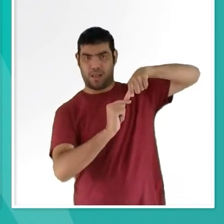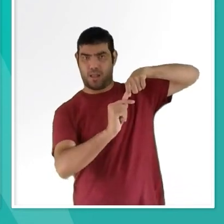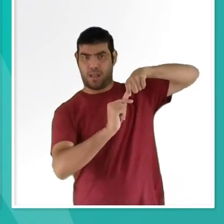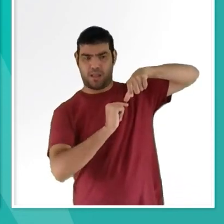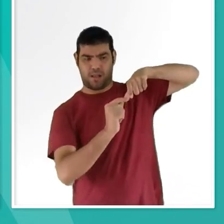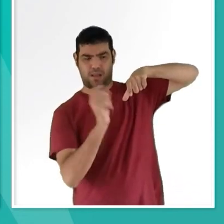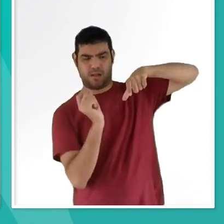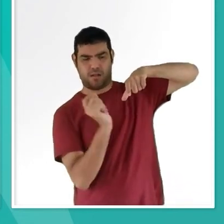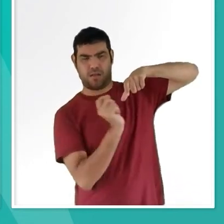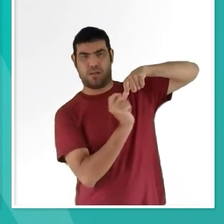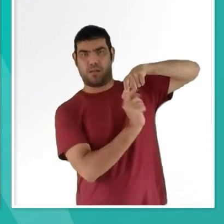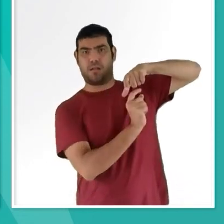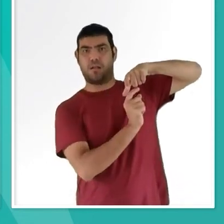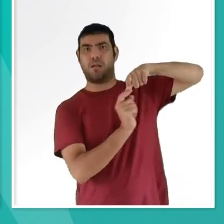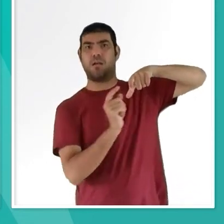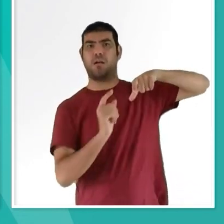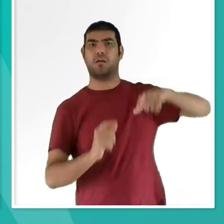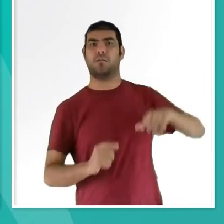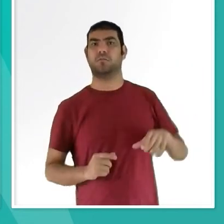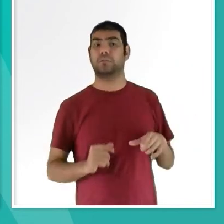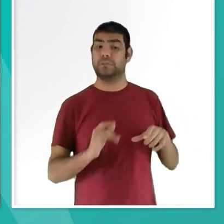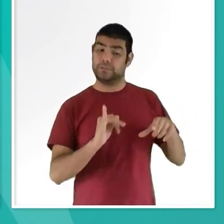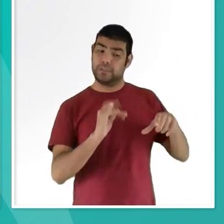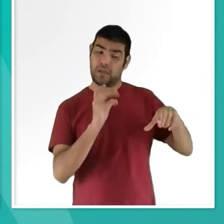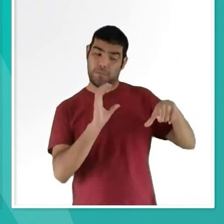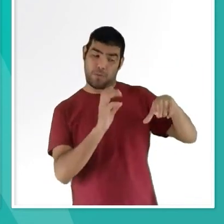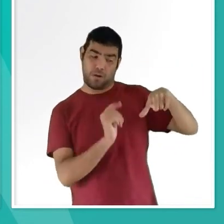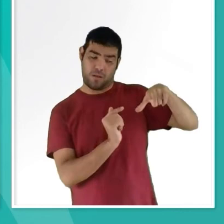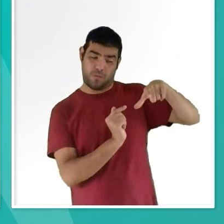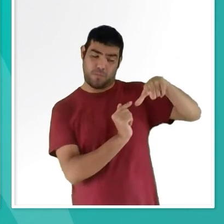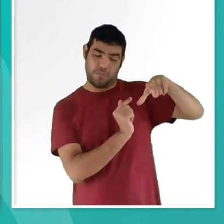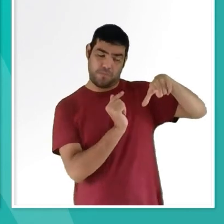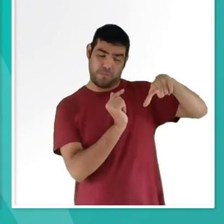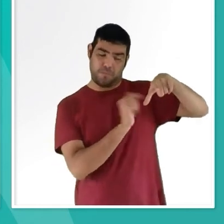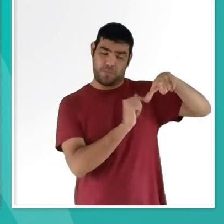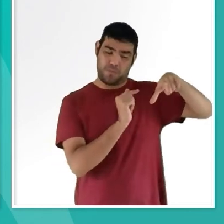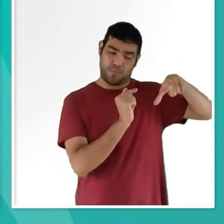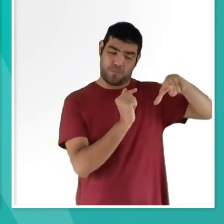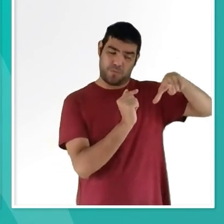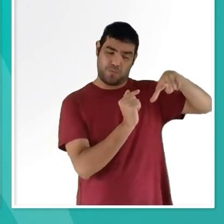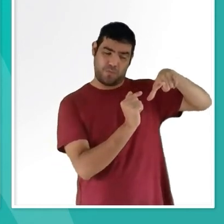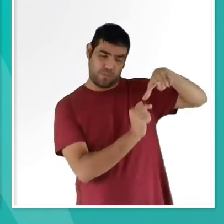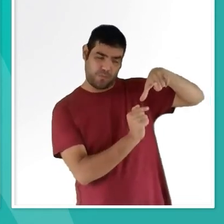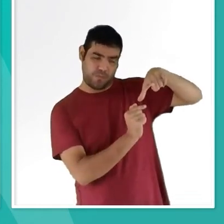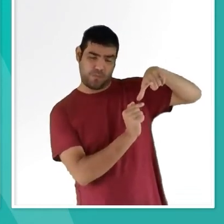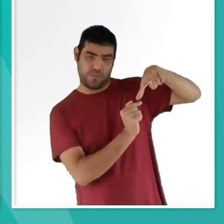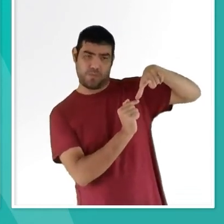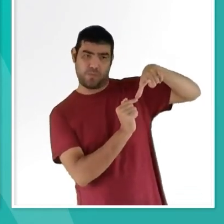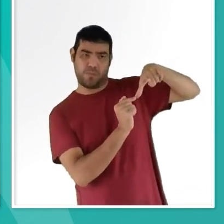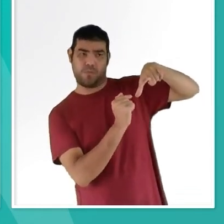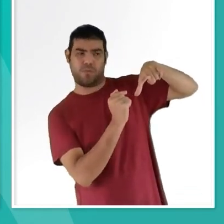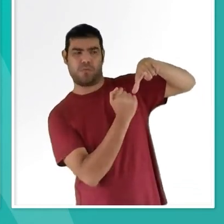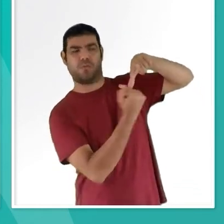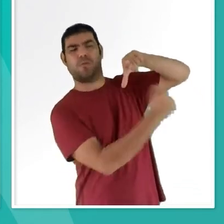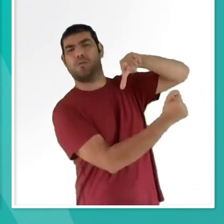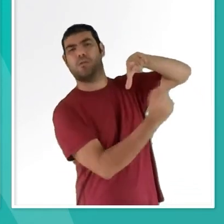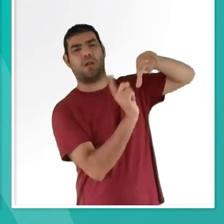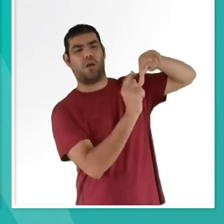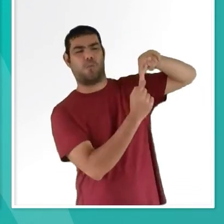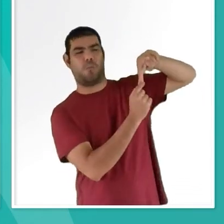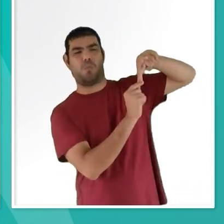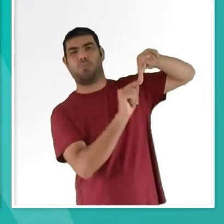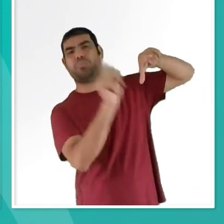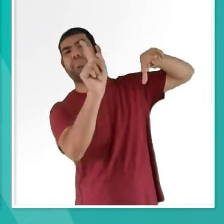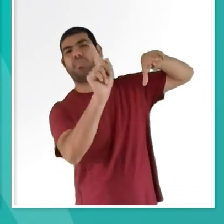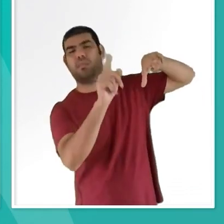travessão. Se por algum acaso ela tocou o travessão, tocou na linha, mas não ultrapassou, não é gol. É só